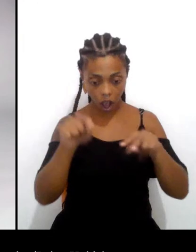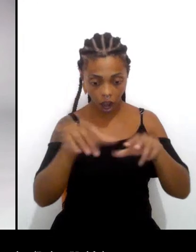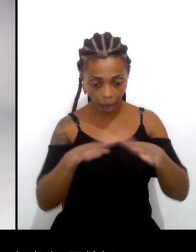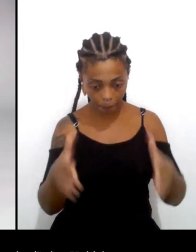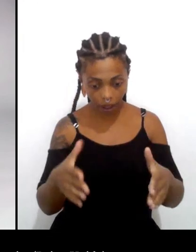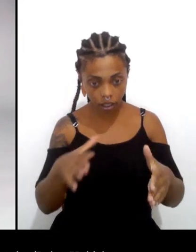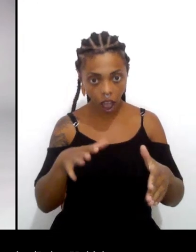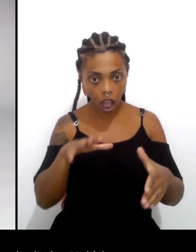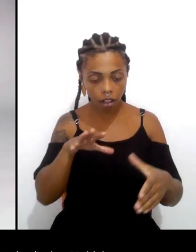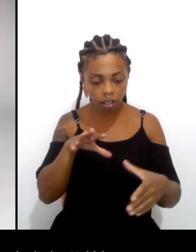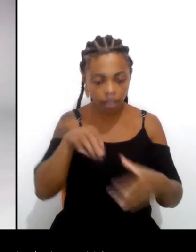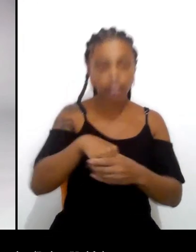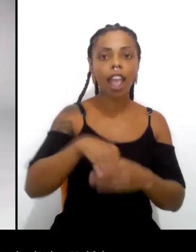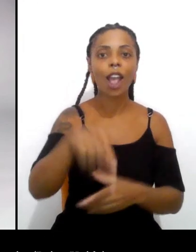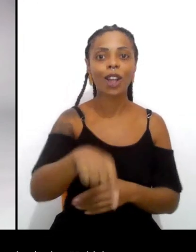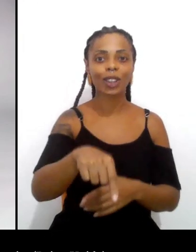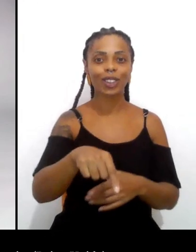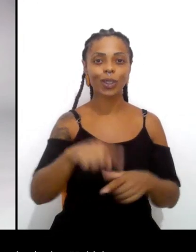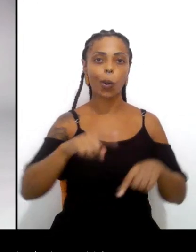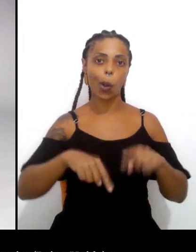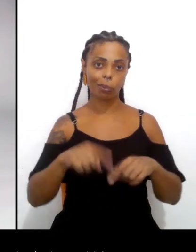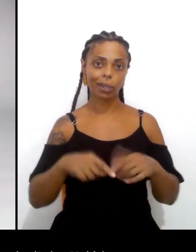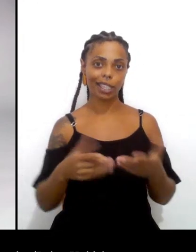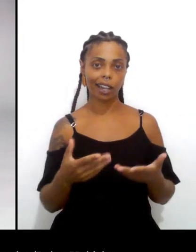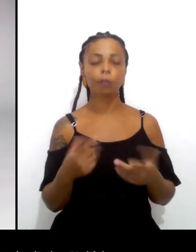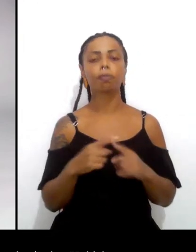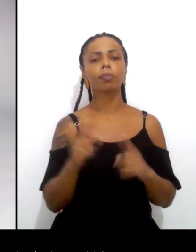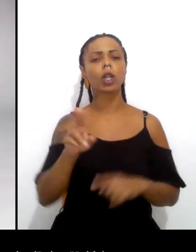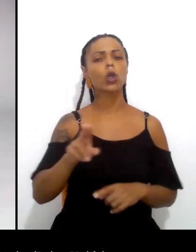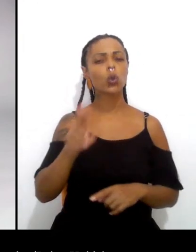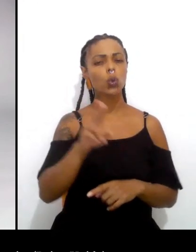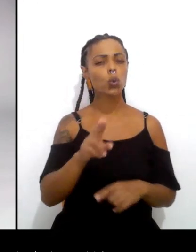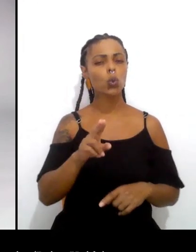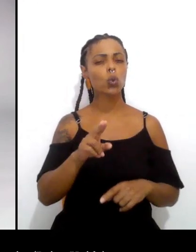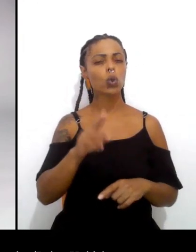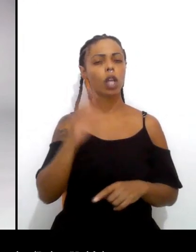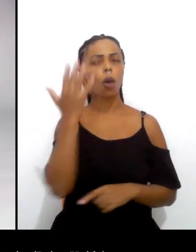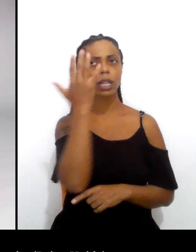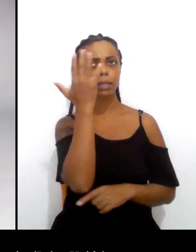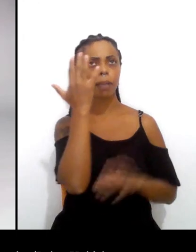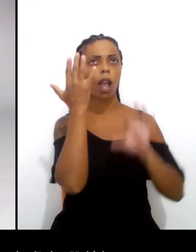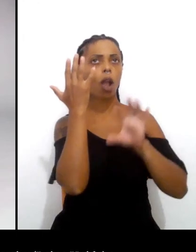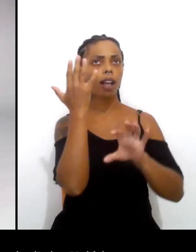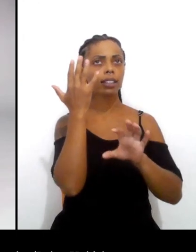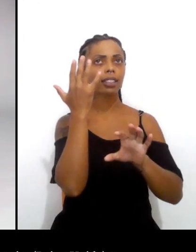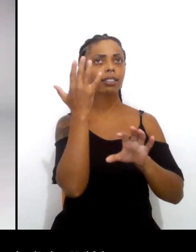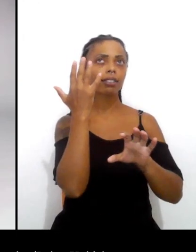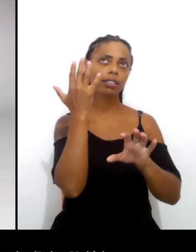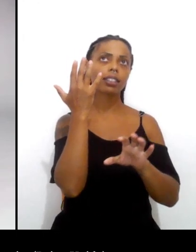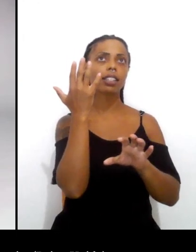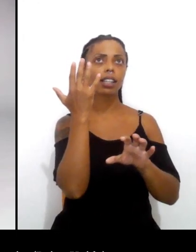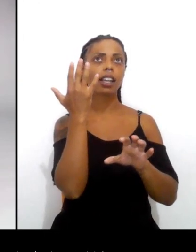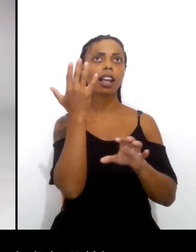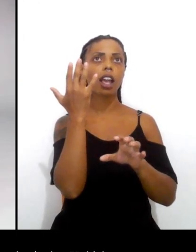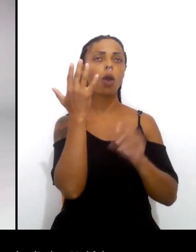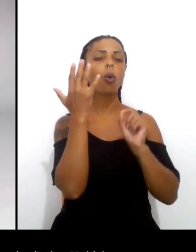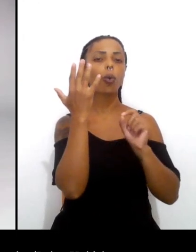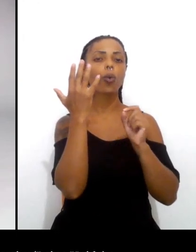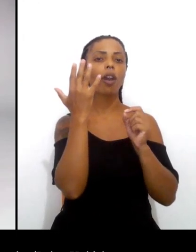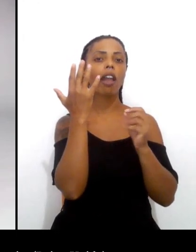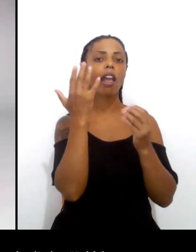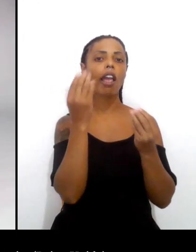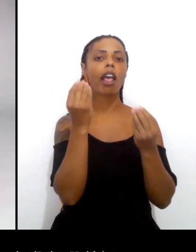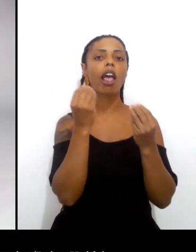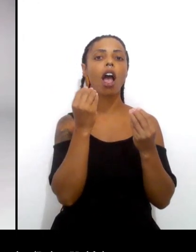usar o espelho dessa maneira de certa forma acaba obscurecendo ou esfumaçando a